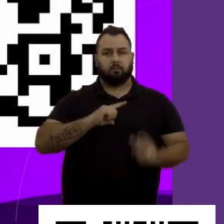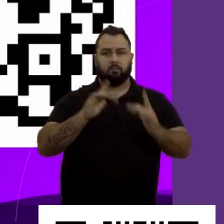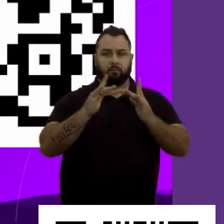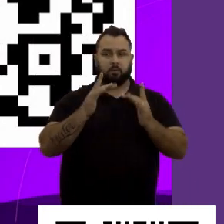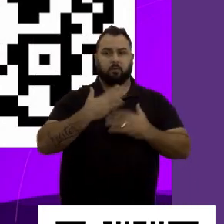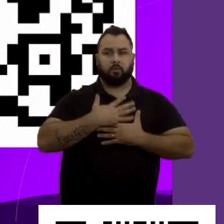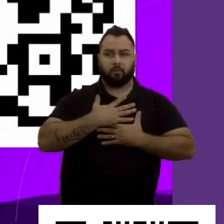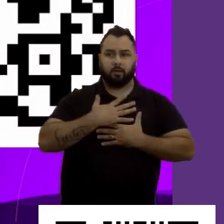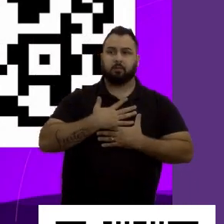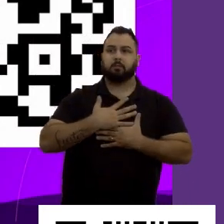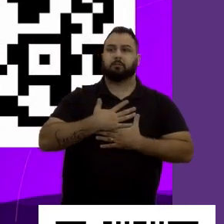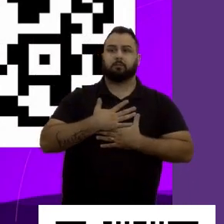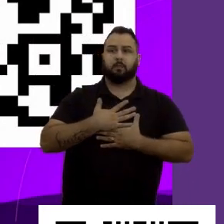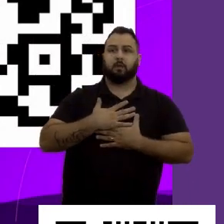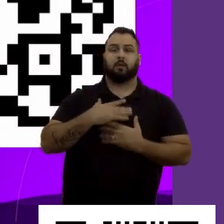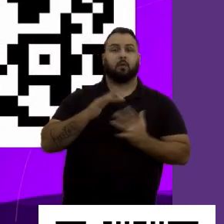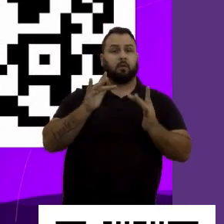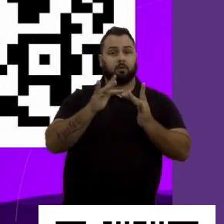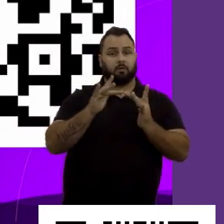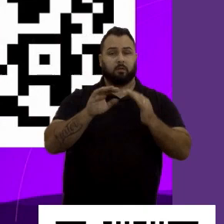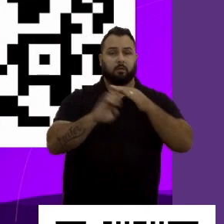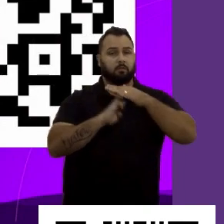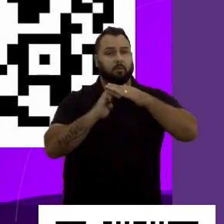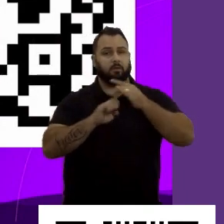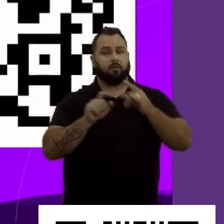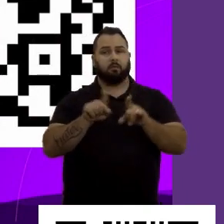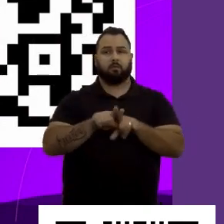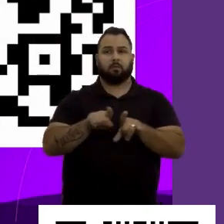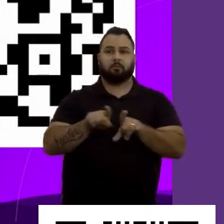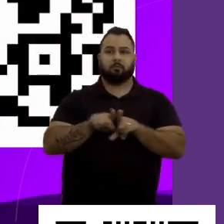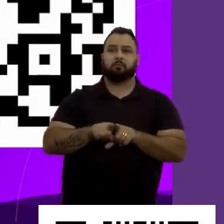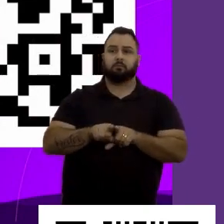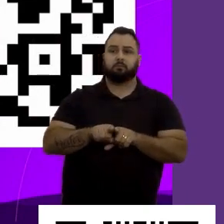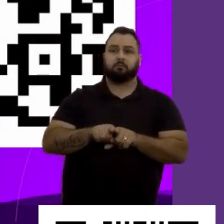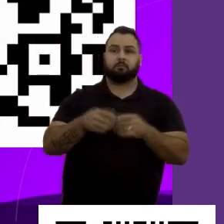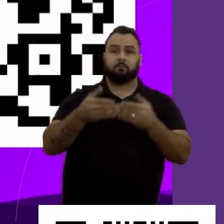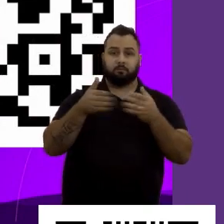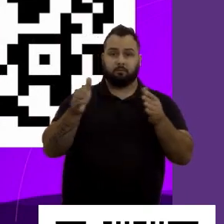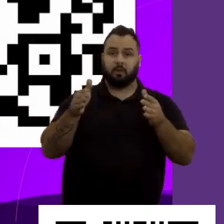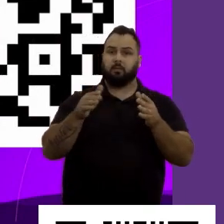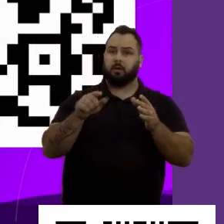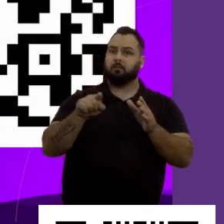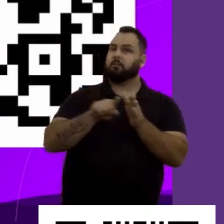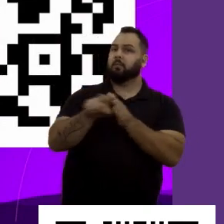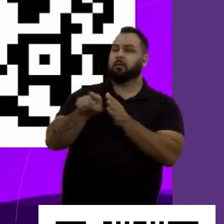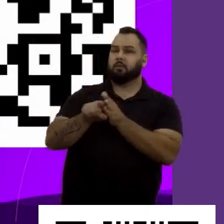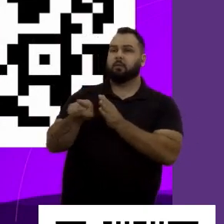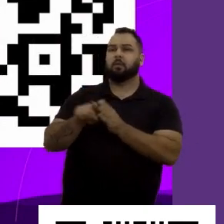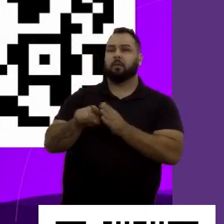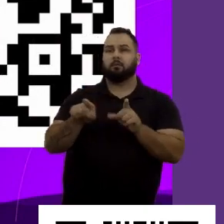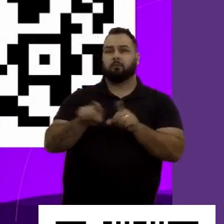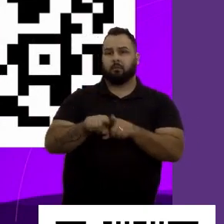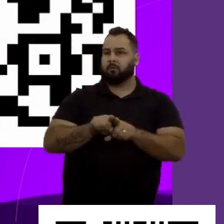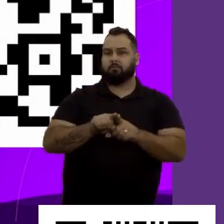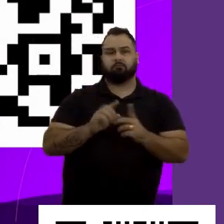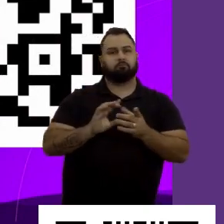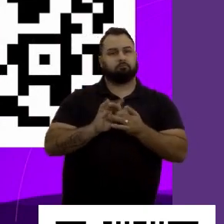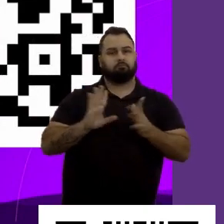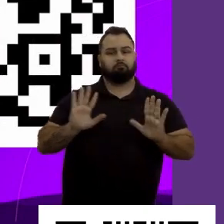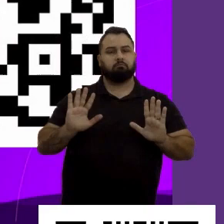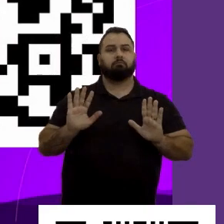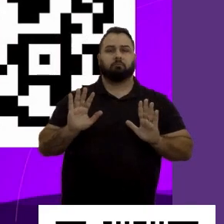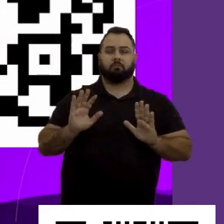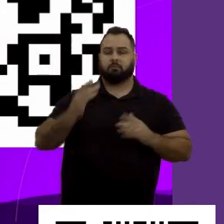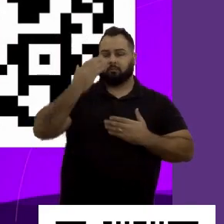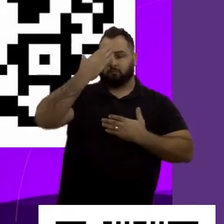e os contatos da empresa a gente vai também abrir para algumas perguntas e eu fico à disposição obrigado